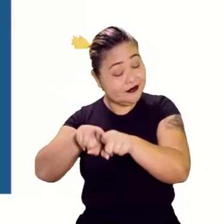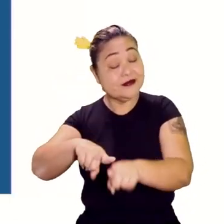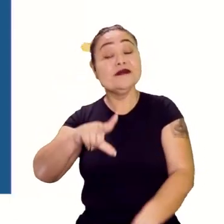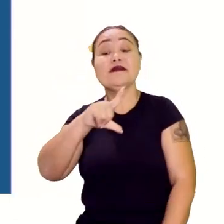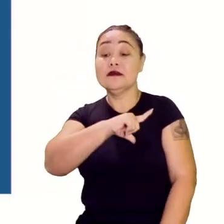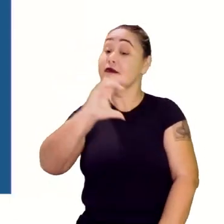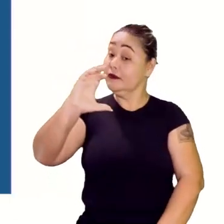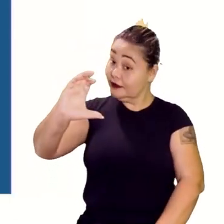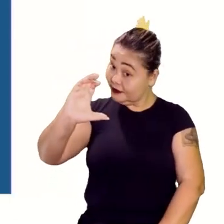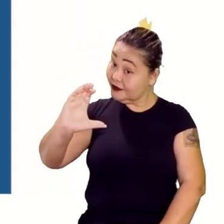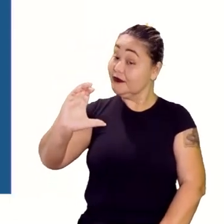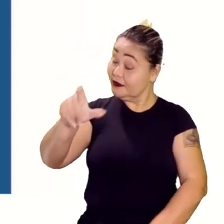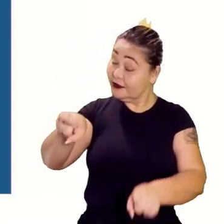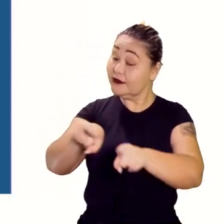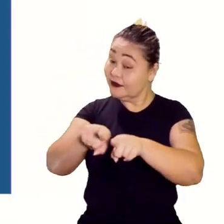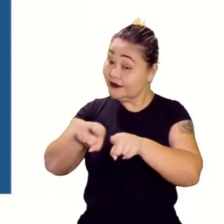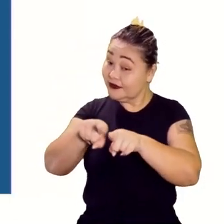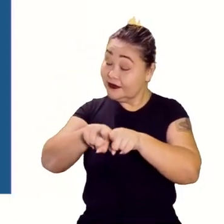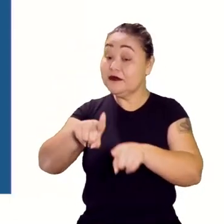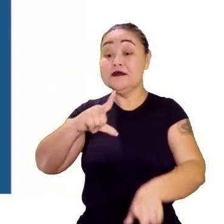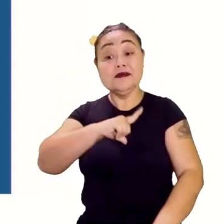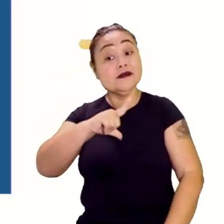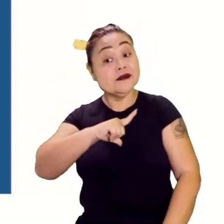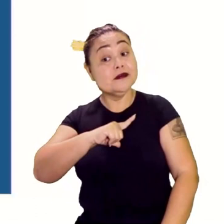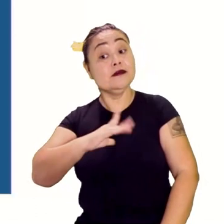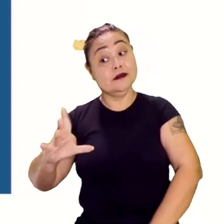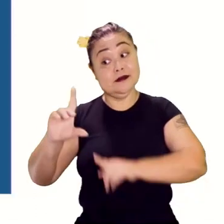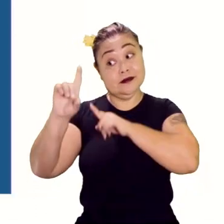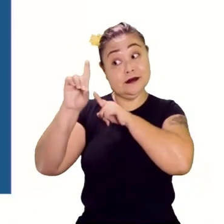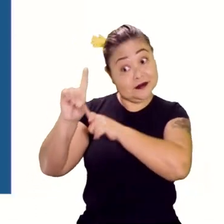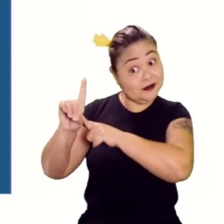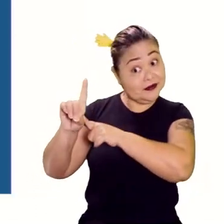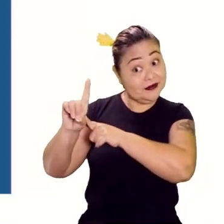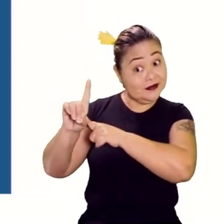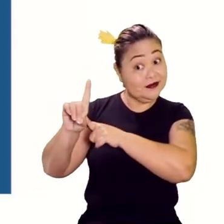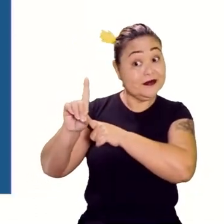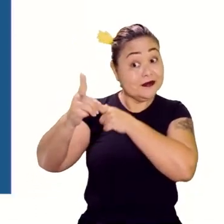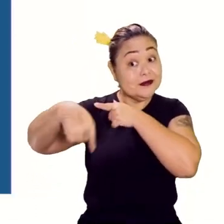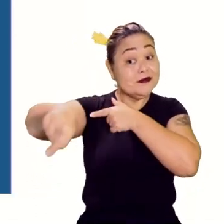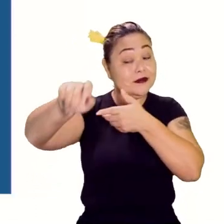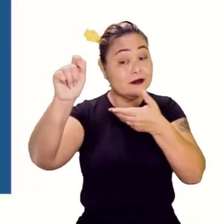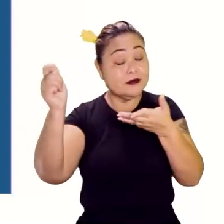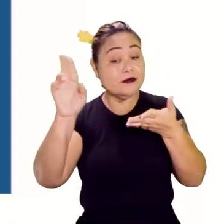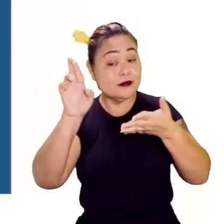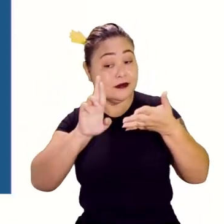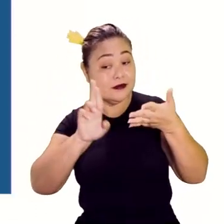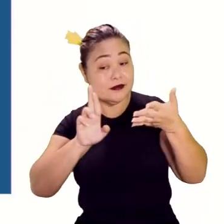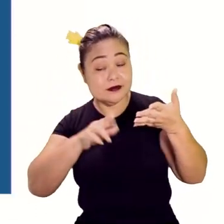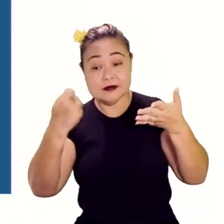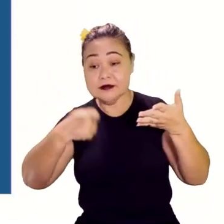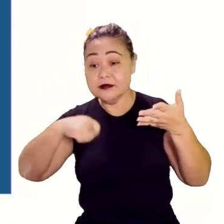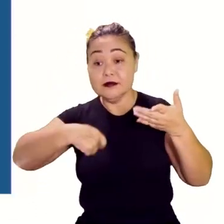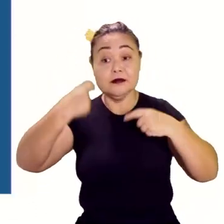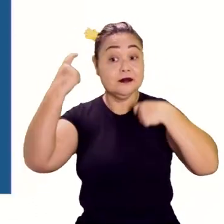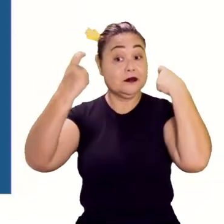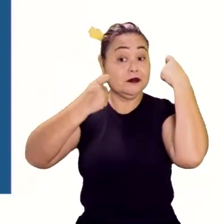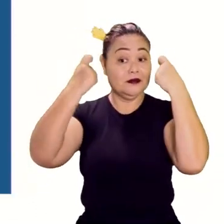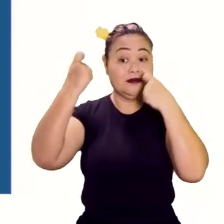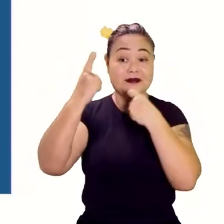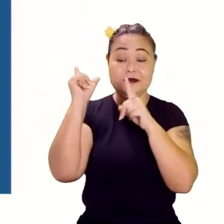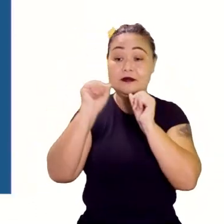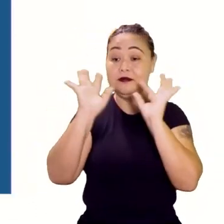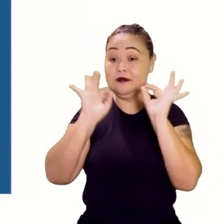B. E a C também temos. E a C também. E temos a letra D. E vocês estão resolvendo. Não precisa se